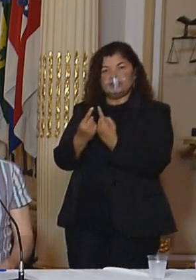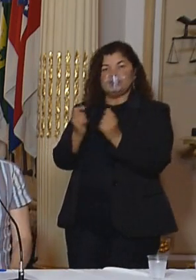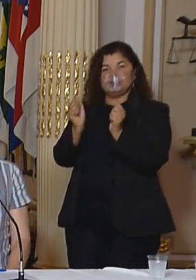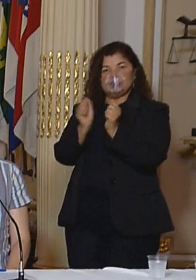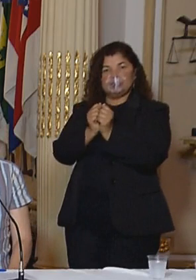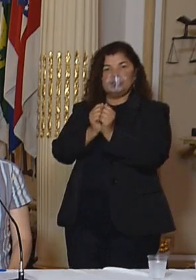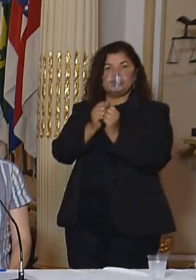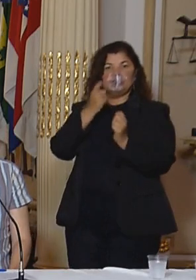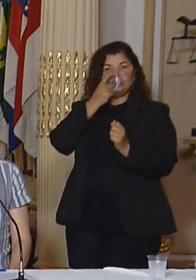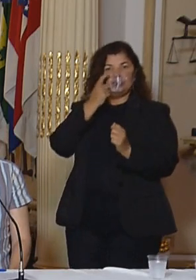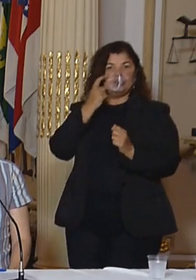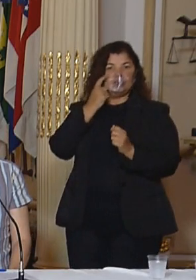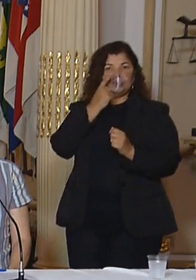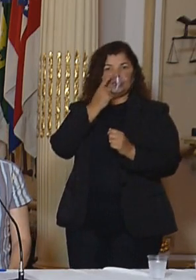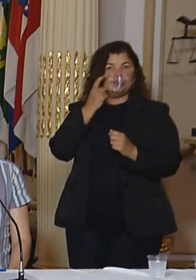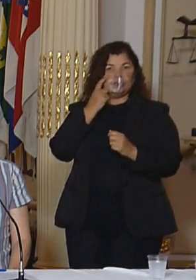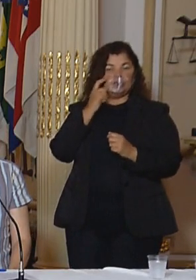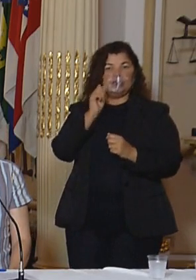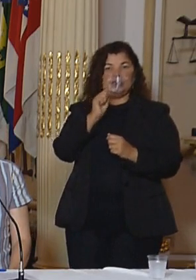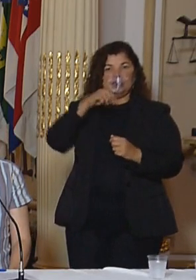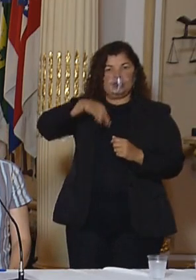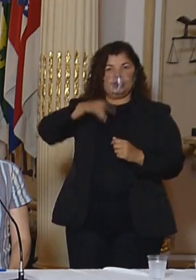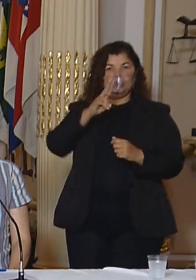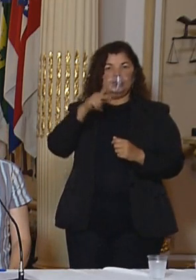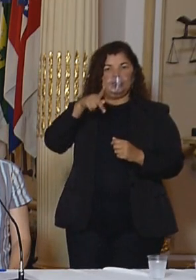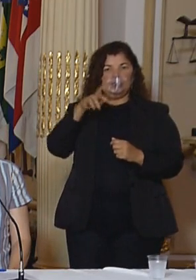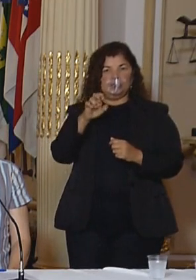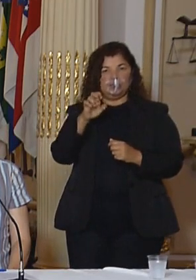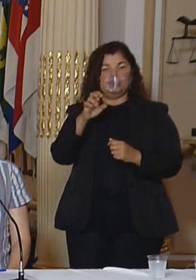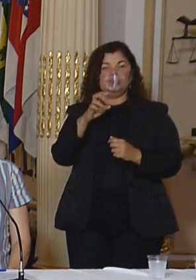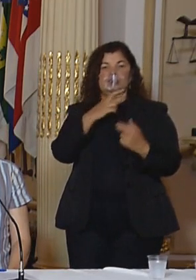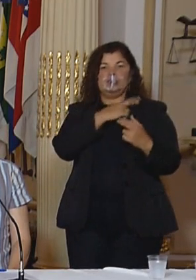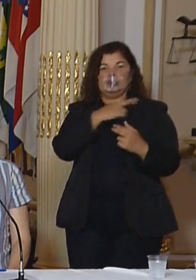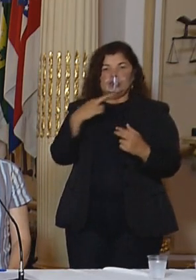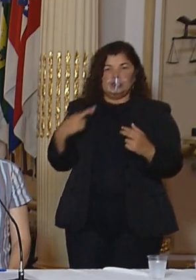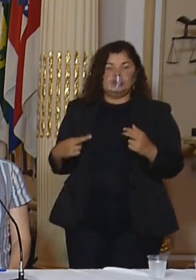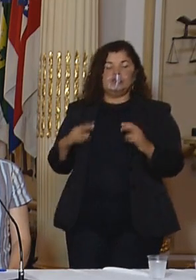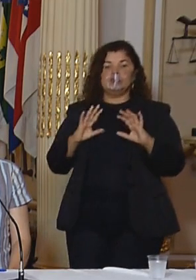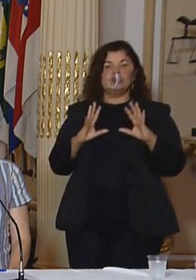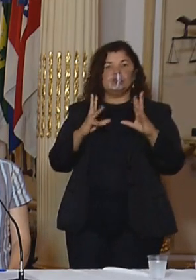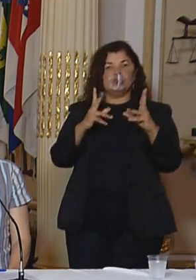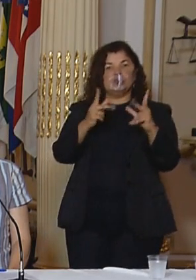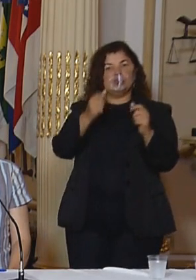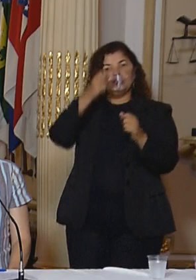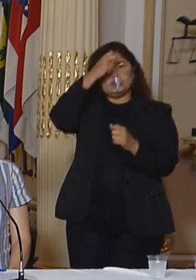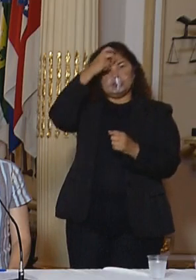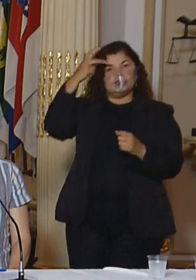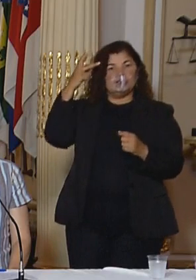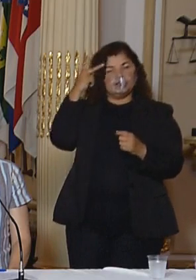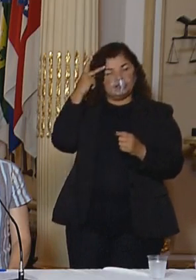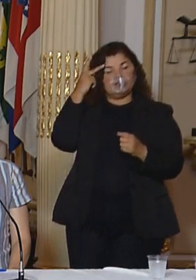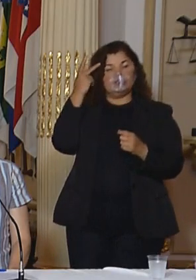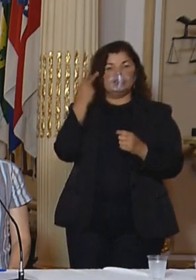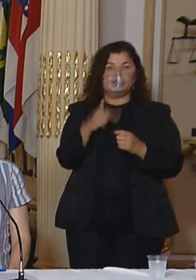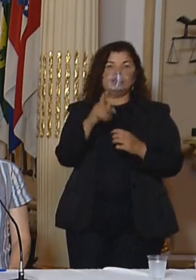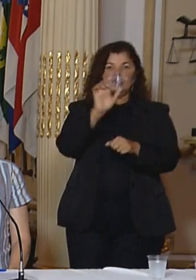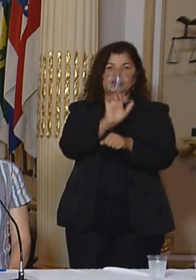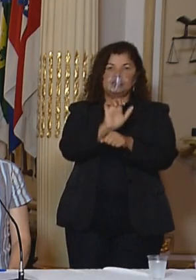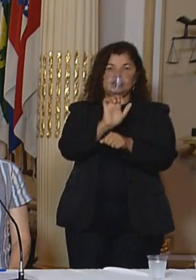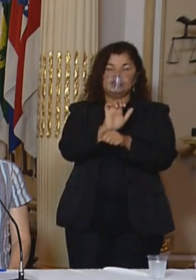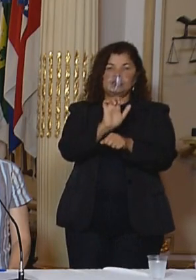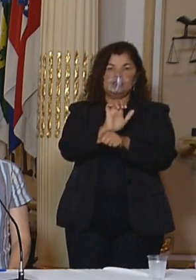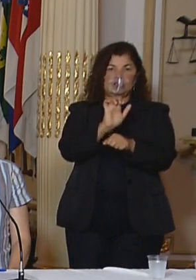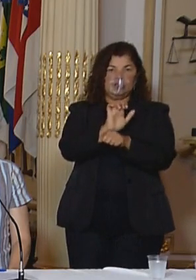com a MUP e representações de prefeitos das quatro macro-regiões do estado. E